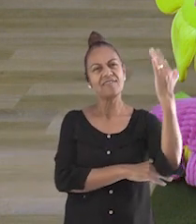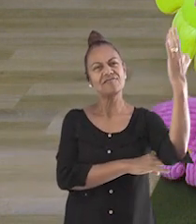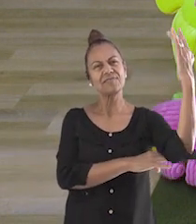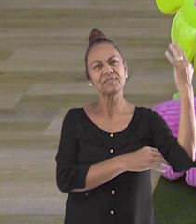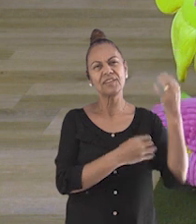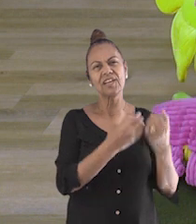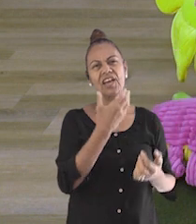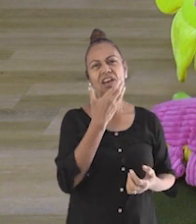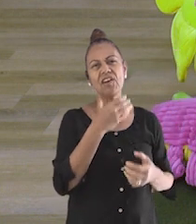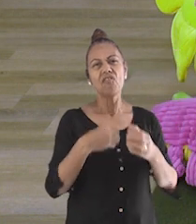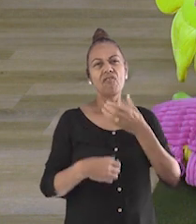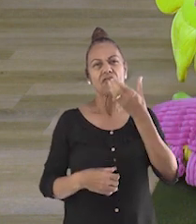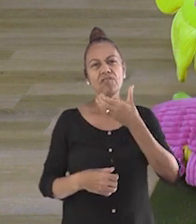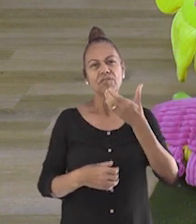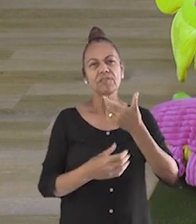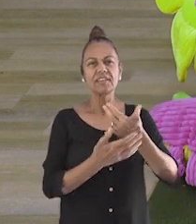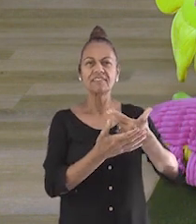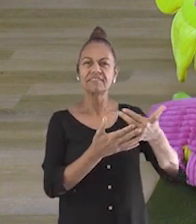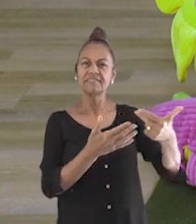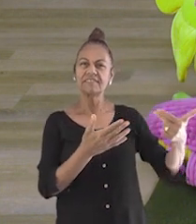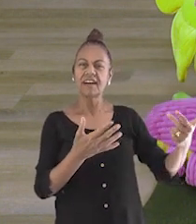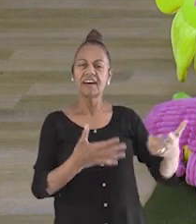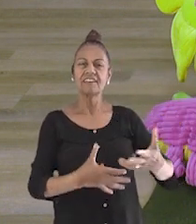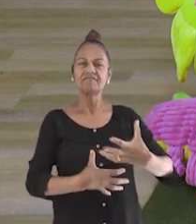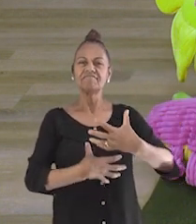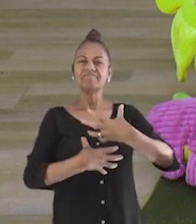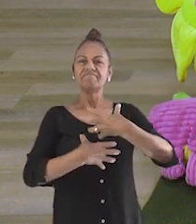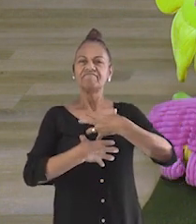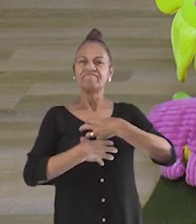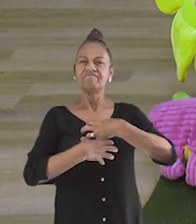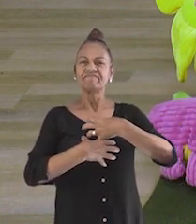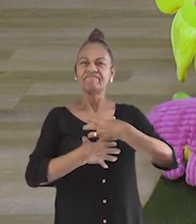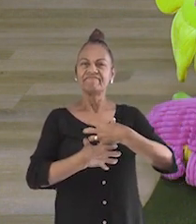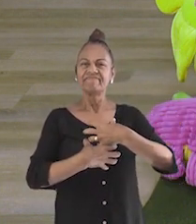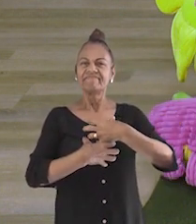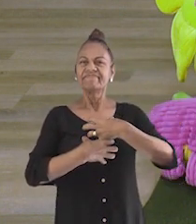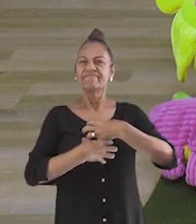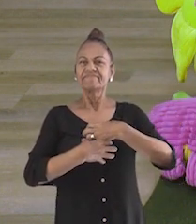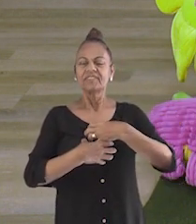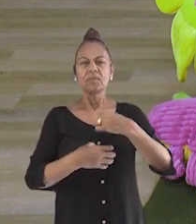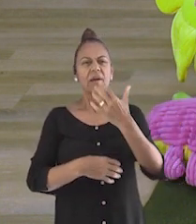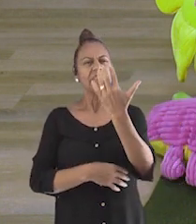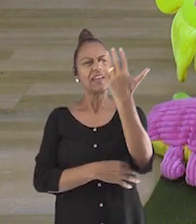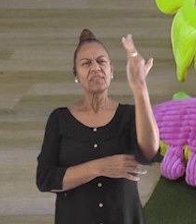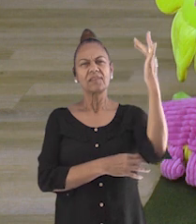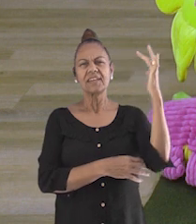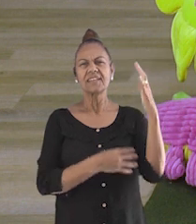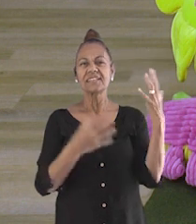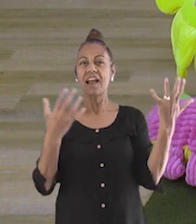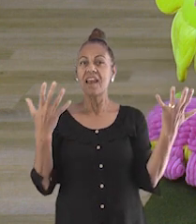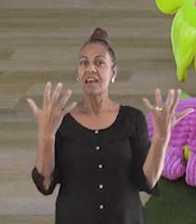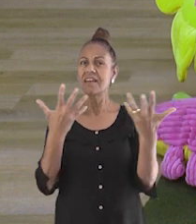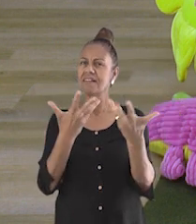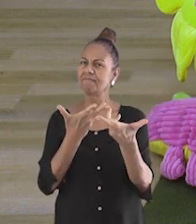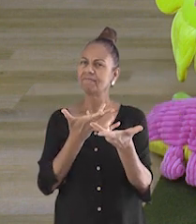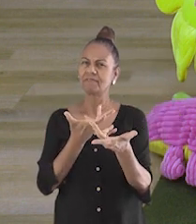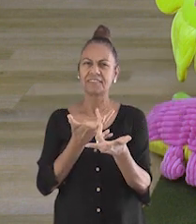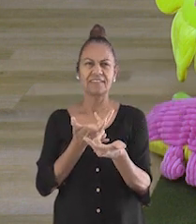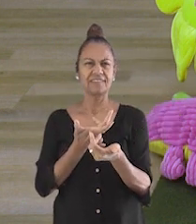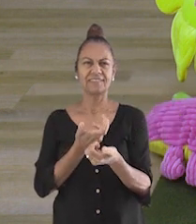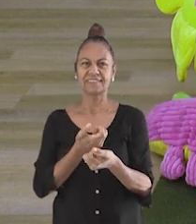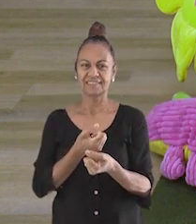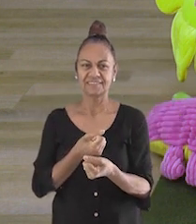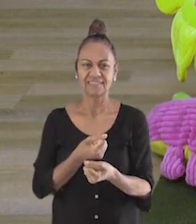a um pomar que me fazia suspirar com a natureza